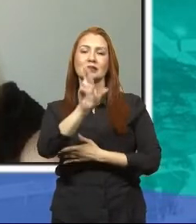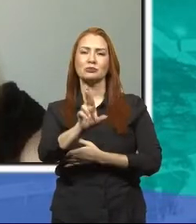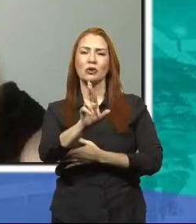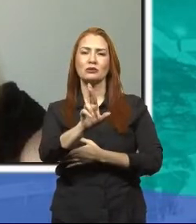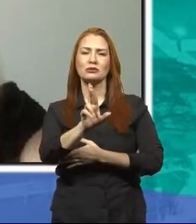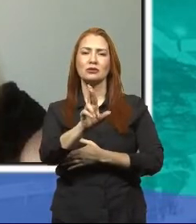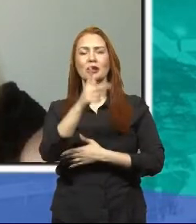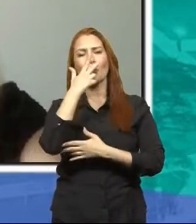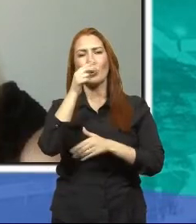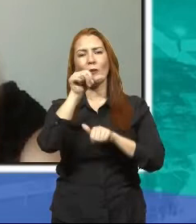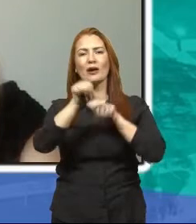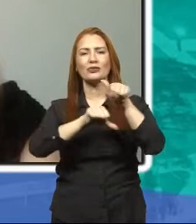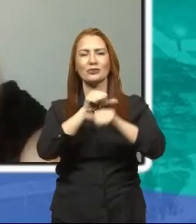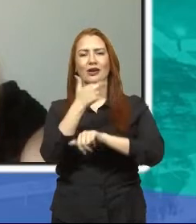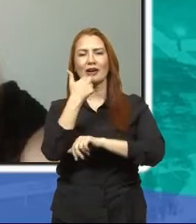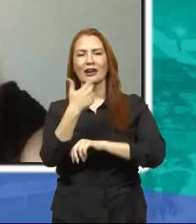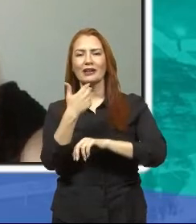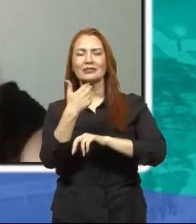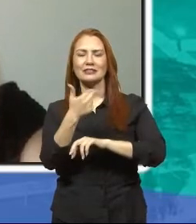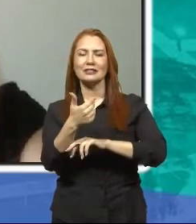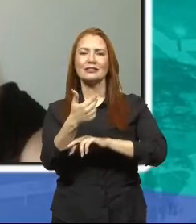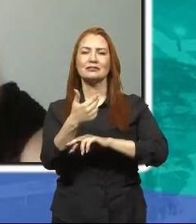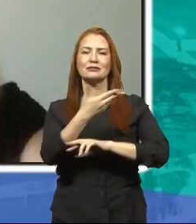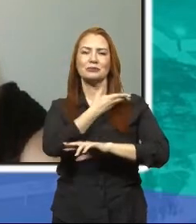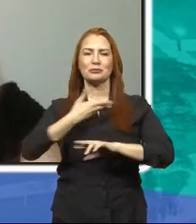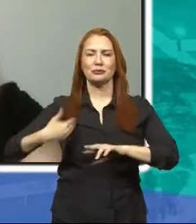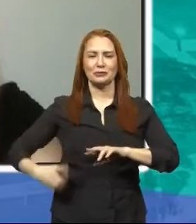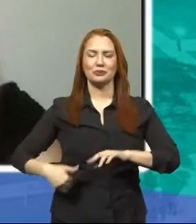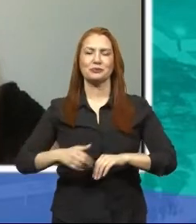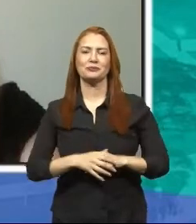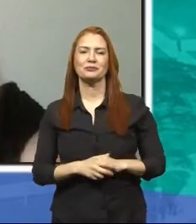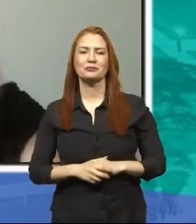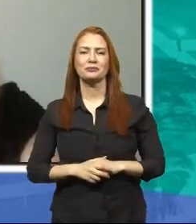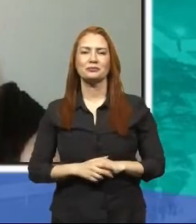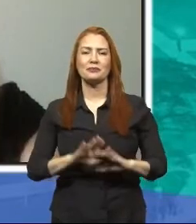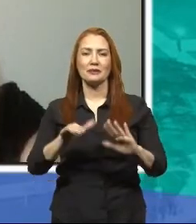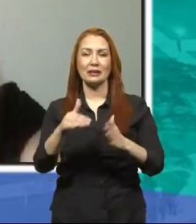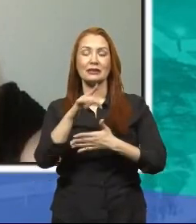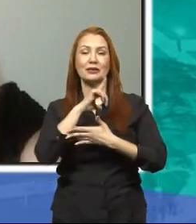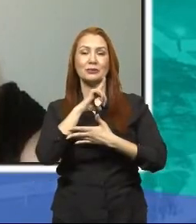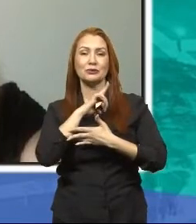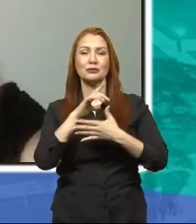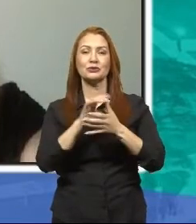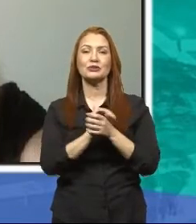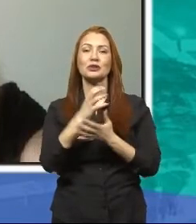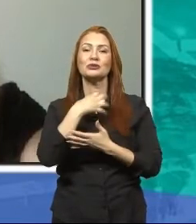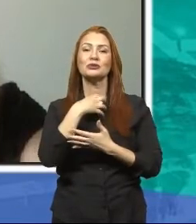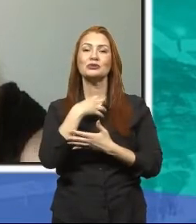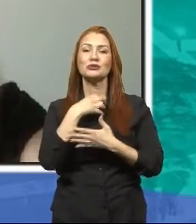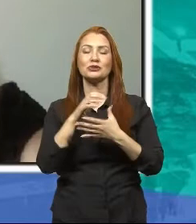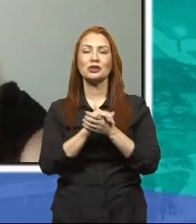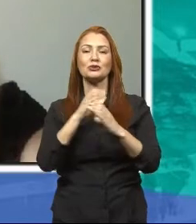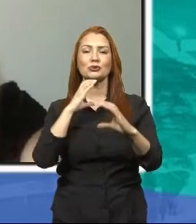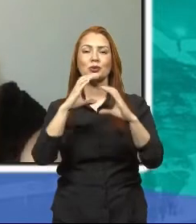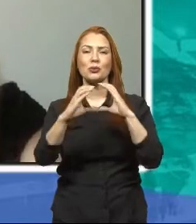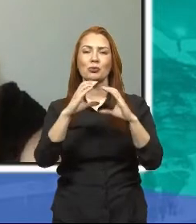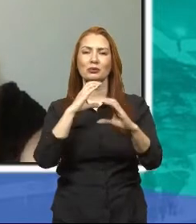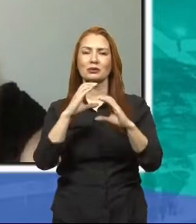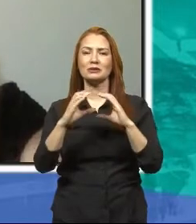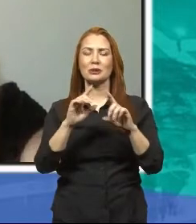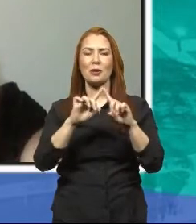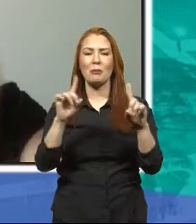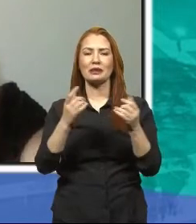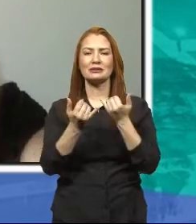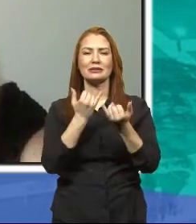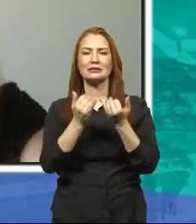para o inglês, e nós conseguíamos nos conversar com um processamento de linguagem ainda, digamos, rudimentar, mas é um treco que de 30 anos